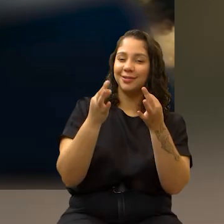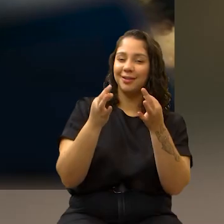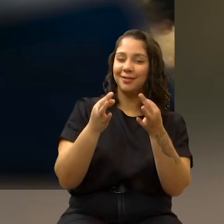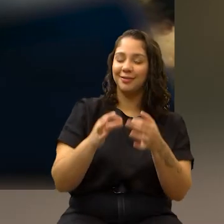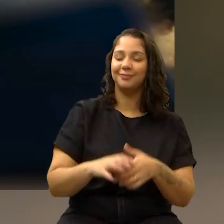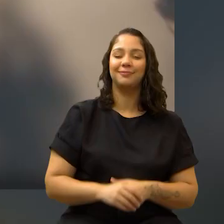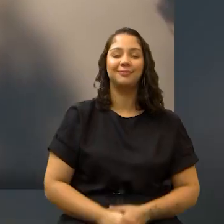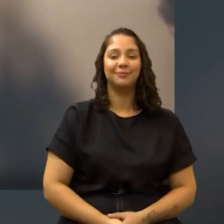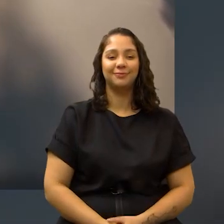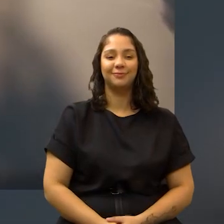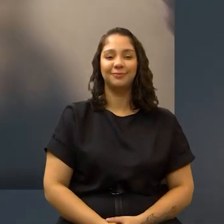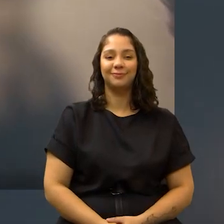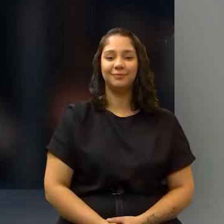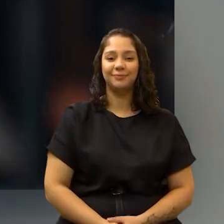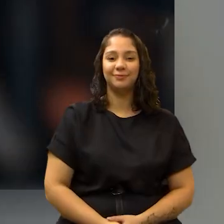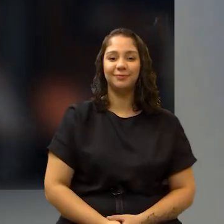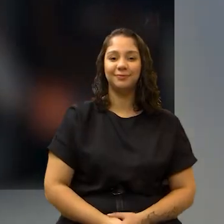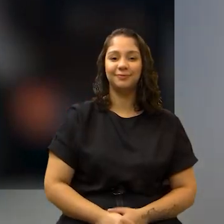Conseguiu nossa atenção.